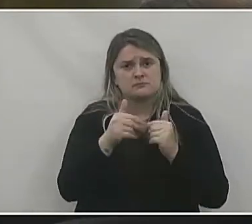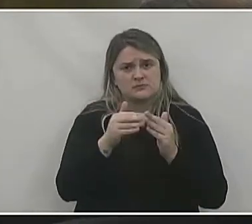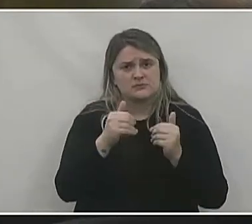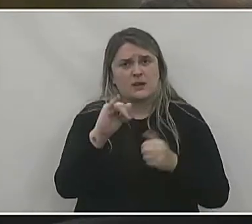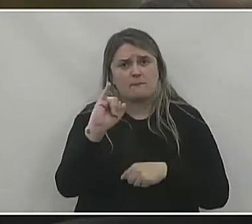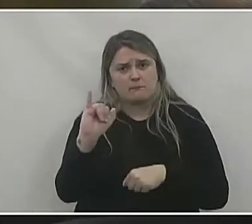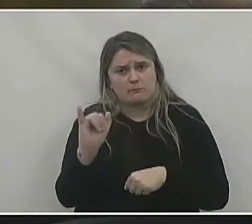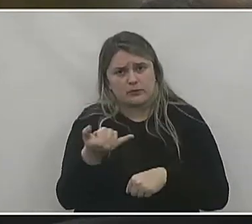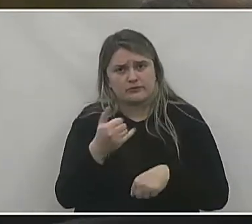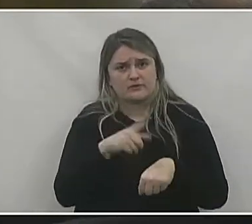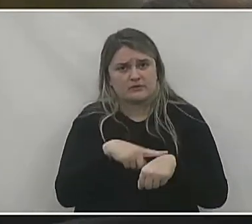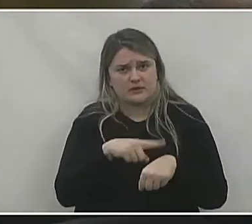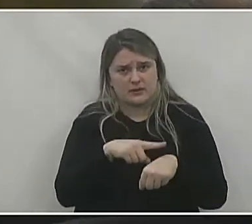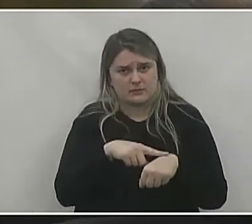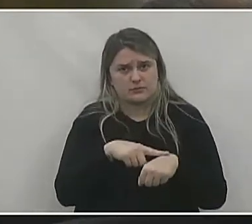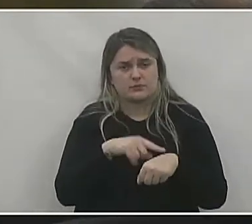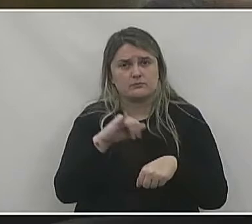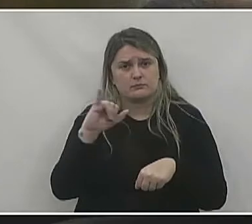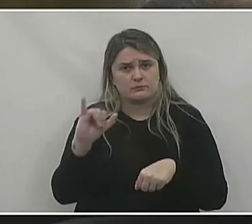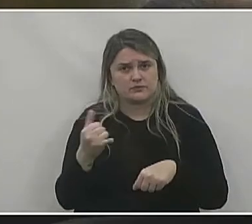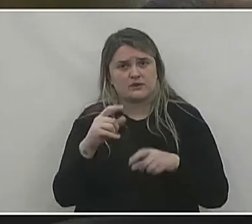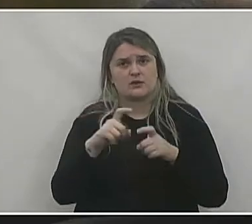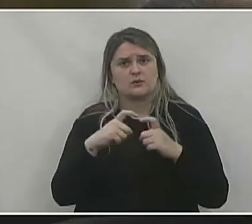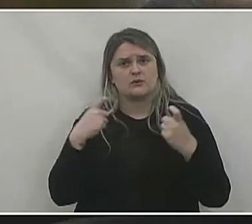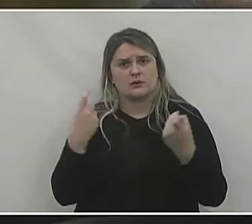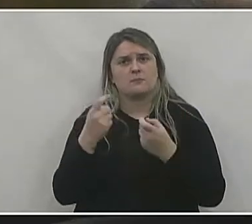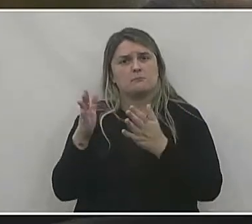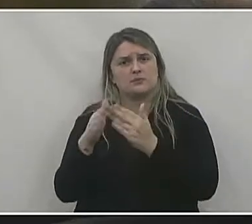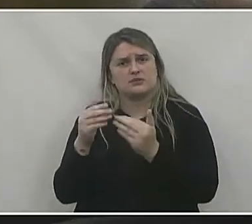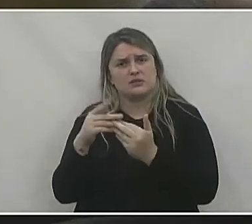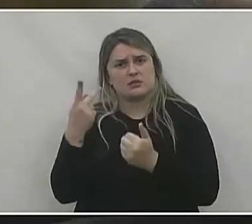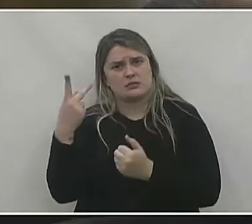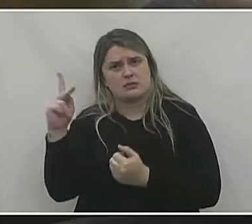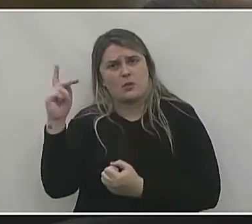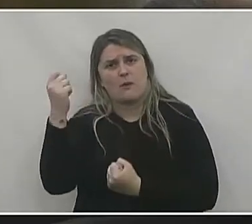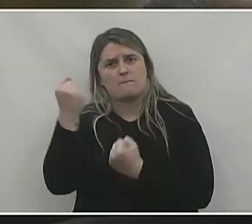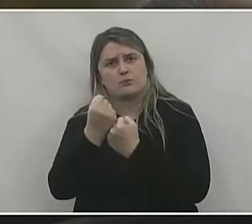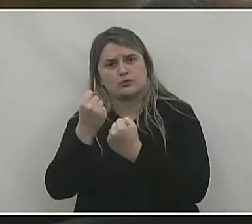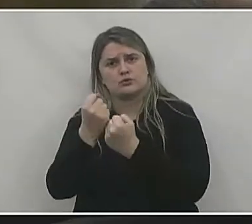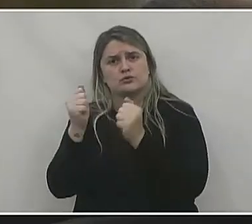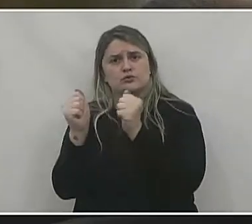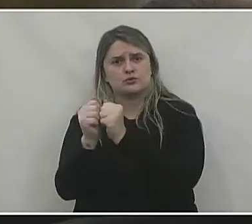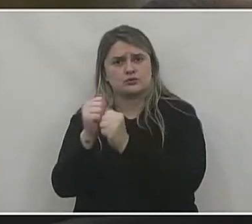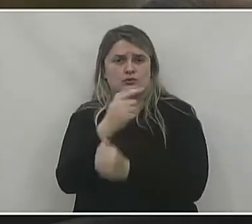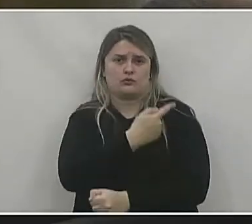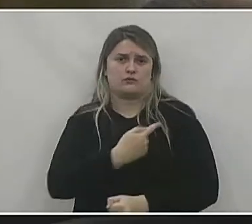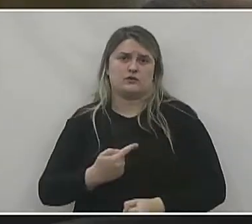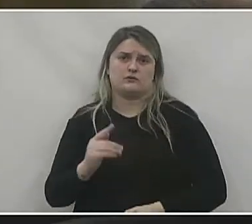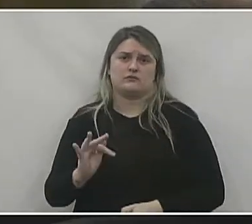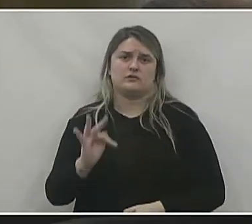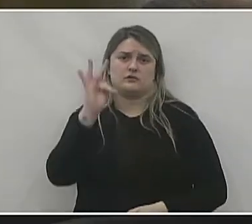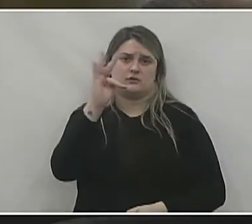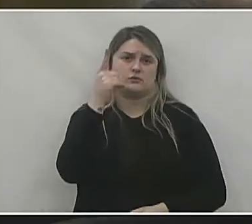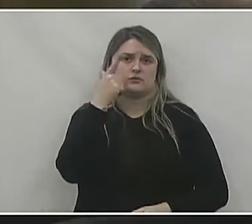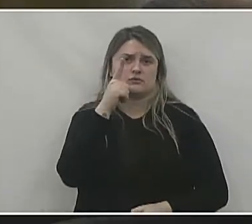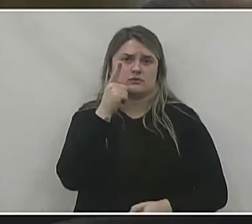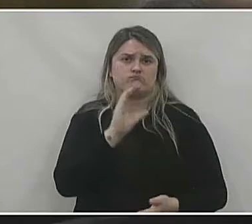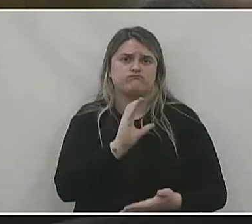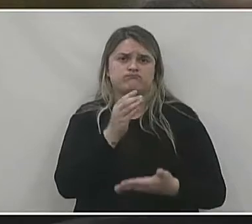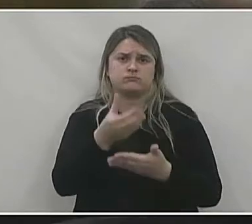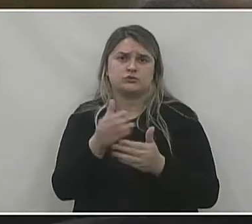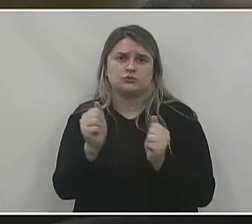já aproveitar a nossa reunião, pedir a sua ajuda junto ao governo federal para conseguir esses recursos junto